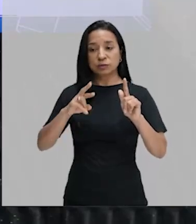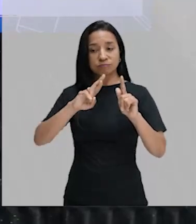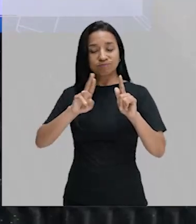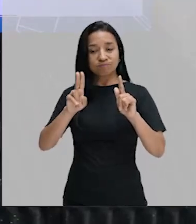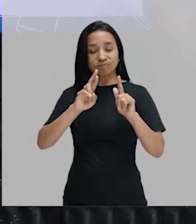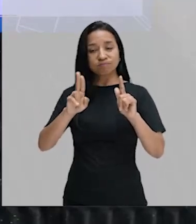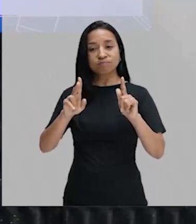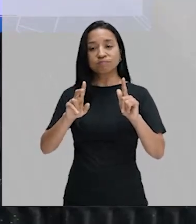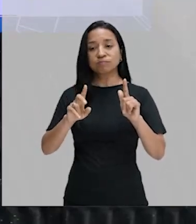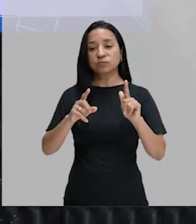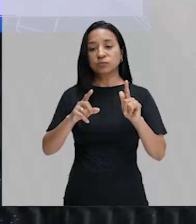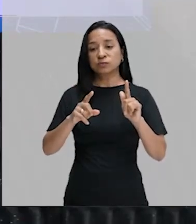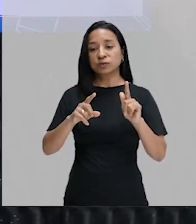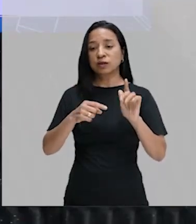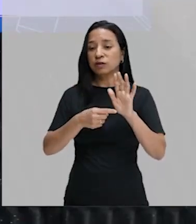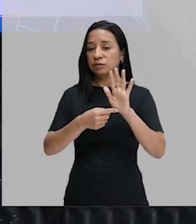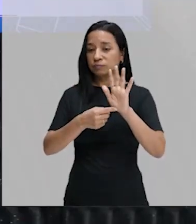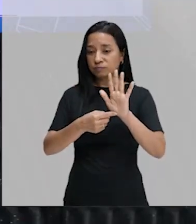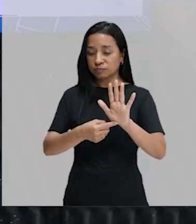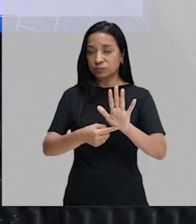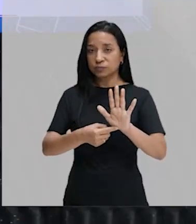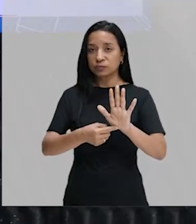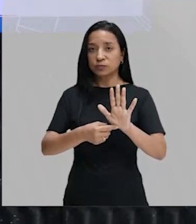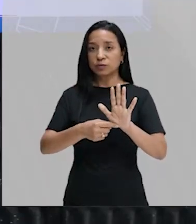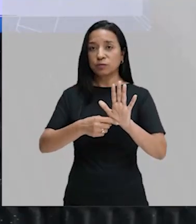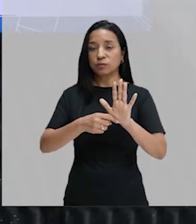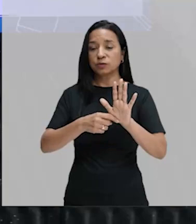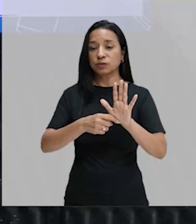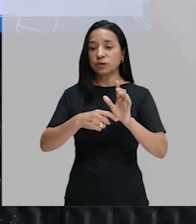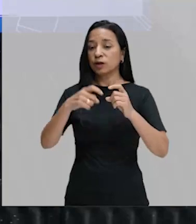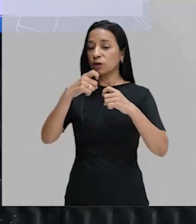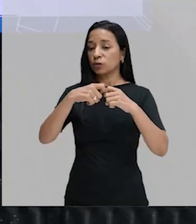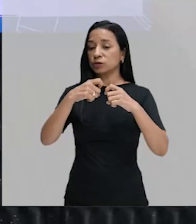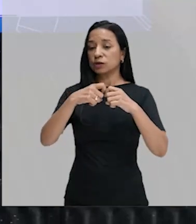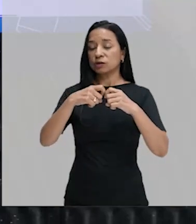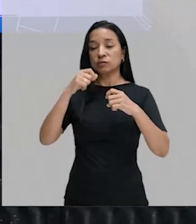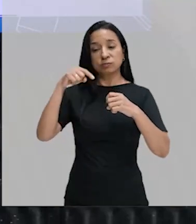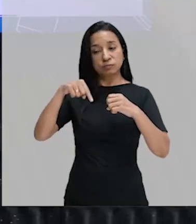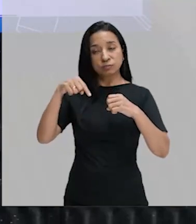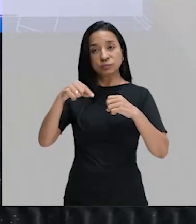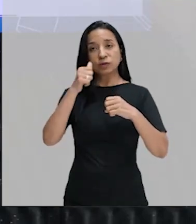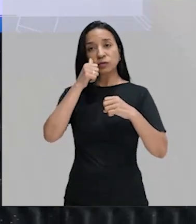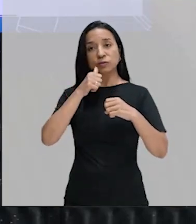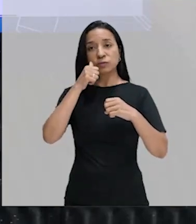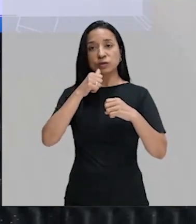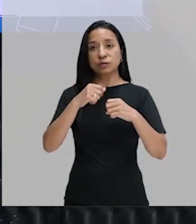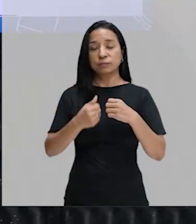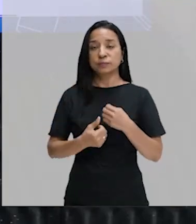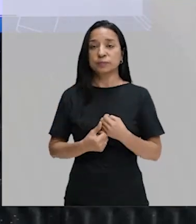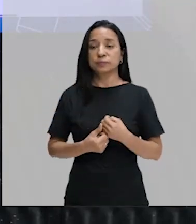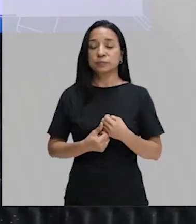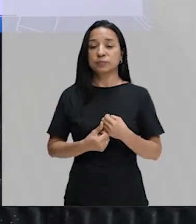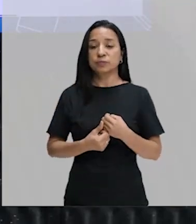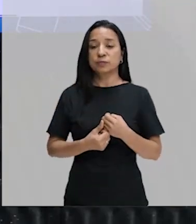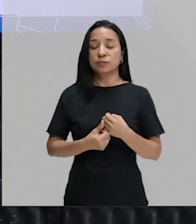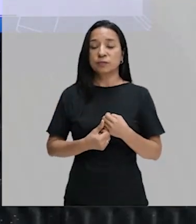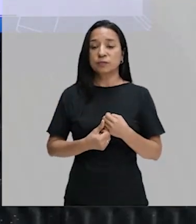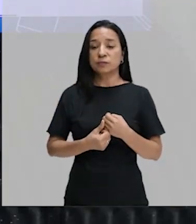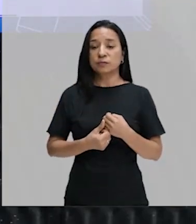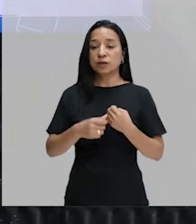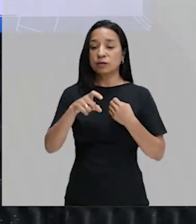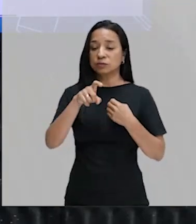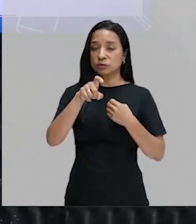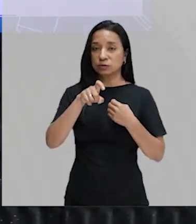gameta que determina o sexo do descendente. Nesse caso aqui, é o da fêmea. No sistema XY, não. No